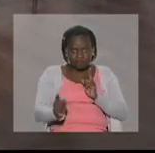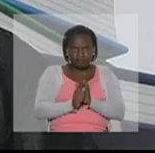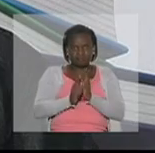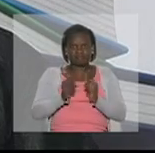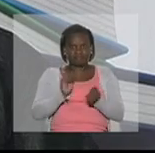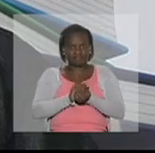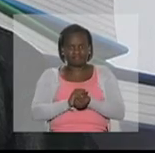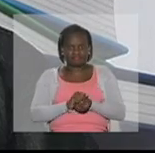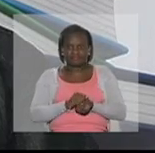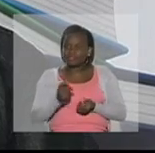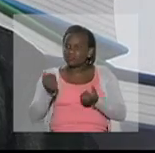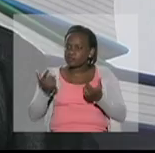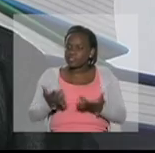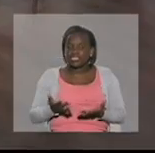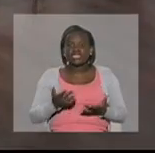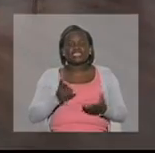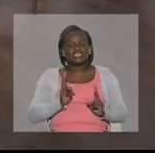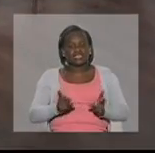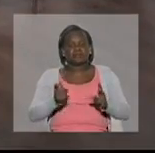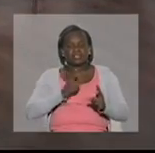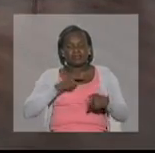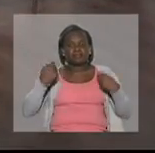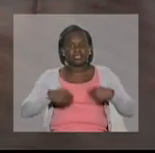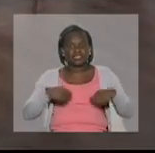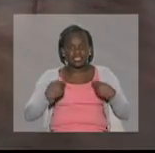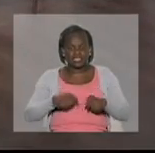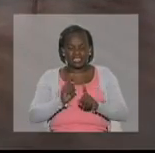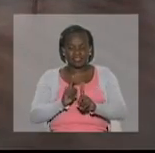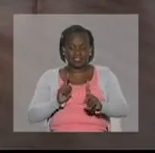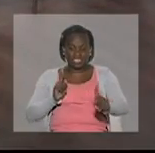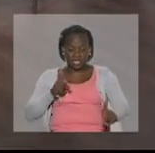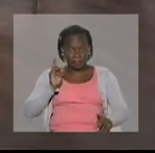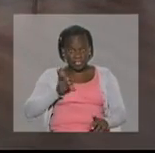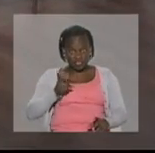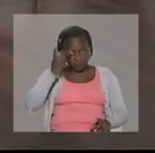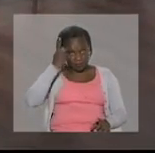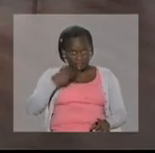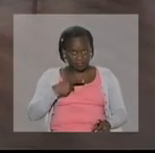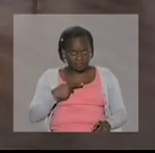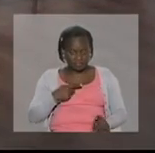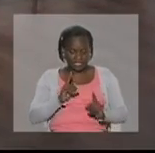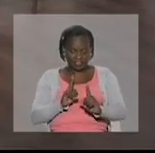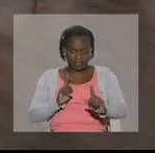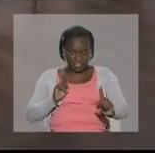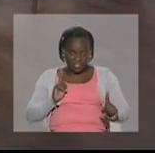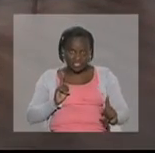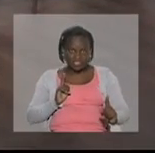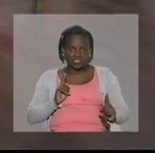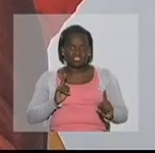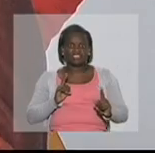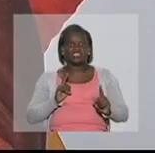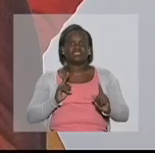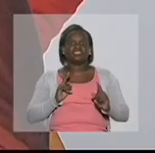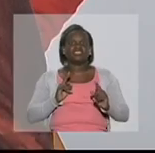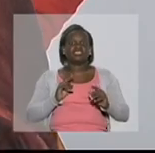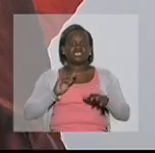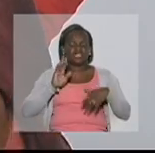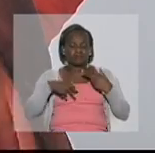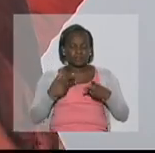se aproxima, né? Fala, Carla. Eu acho que a gente tem sempre que se afastar da gente mesmo, né? Para